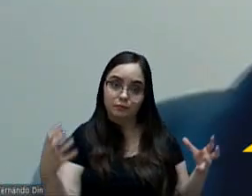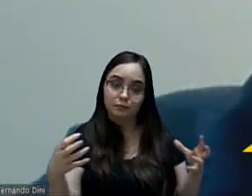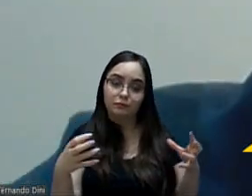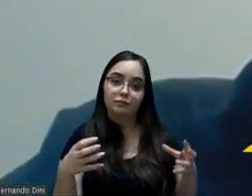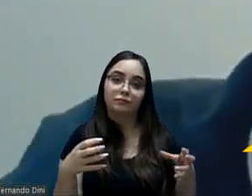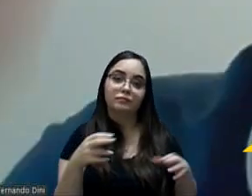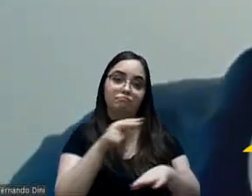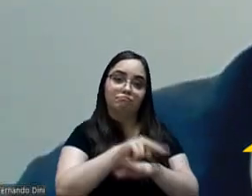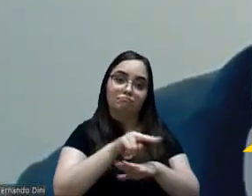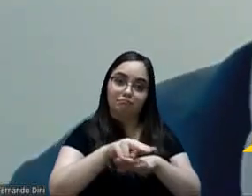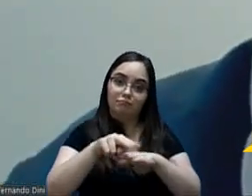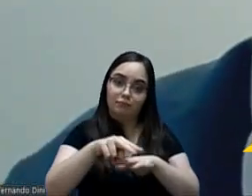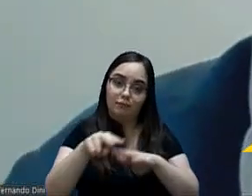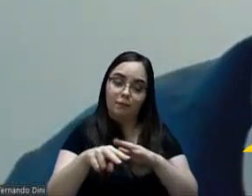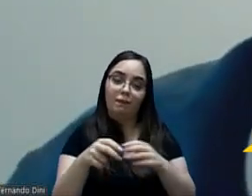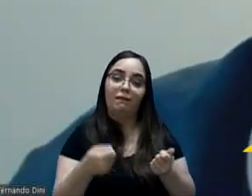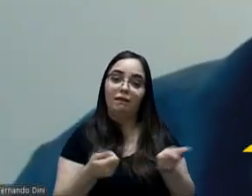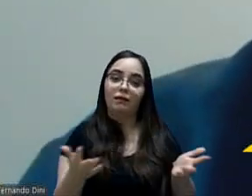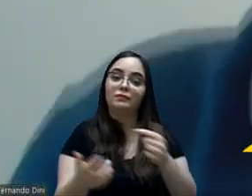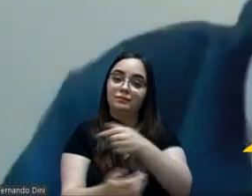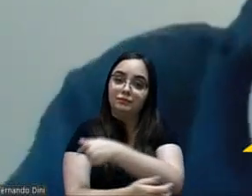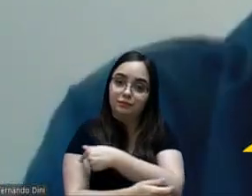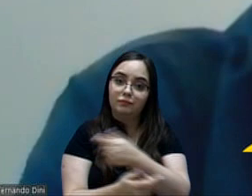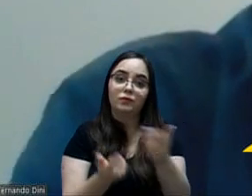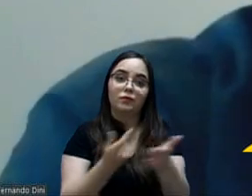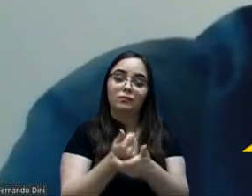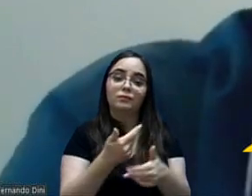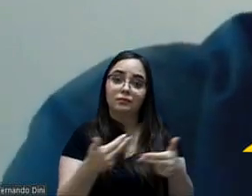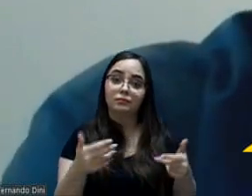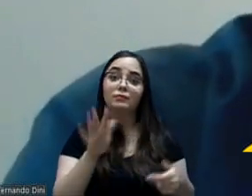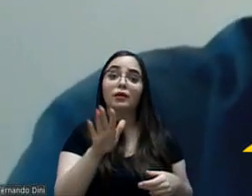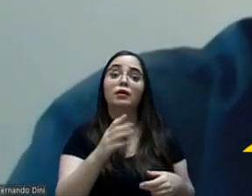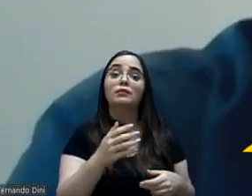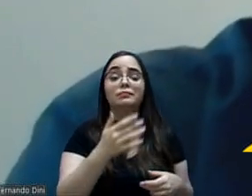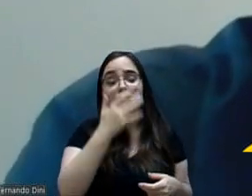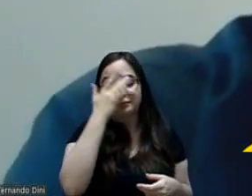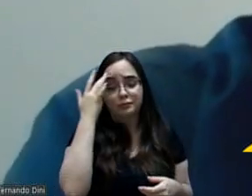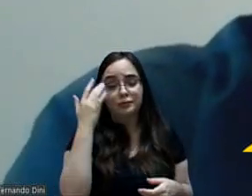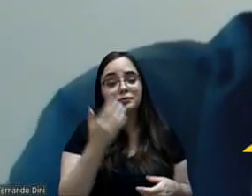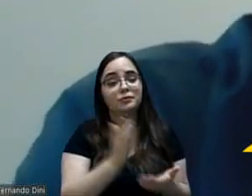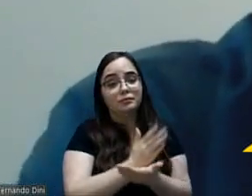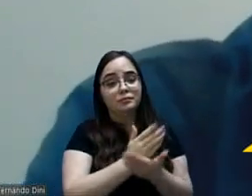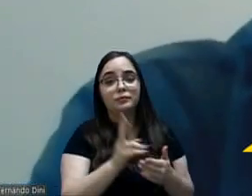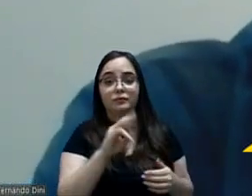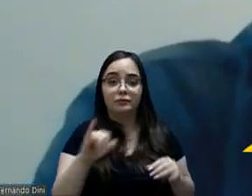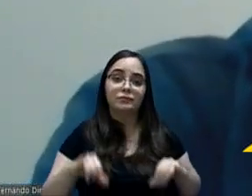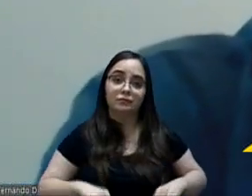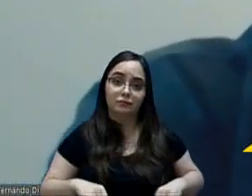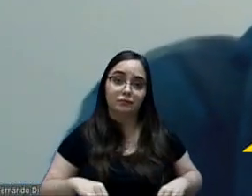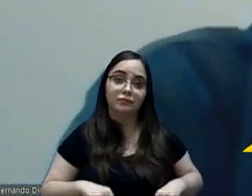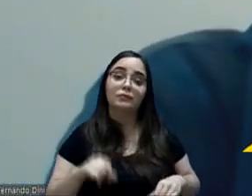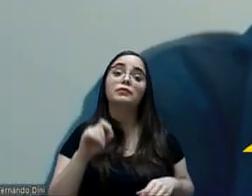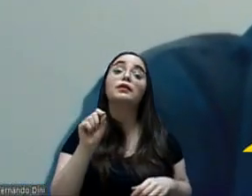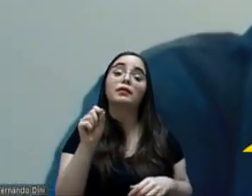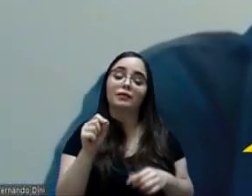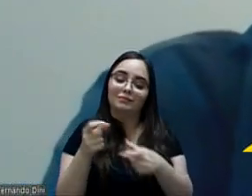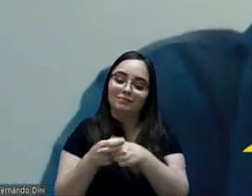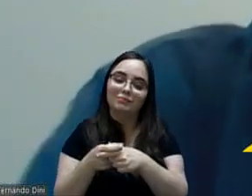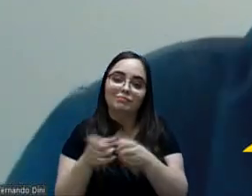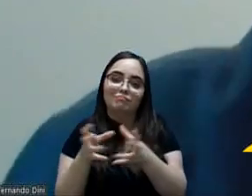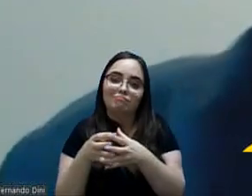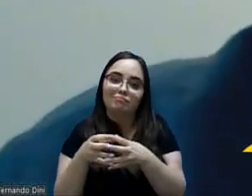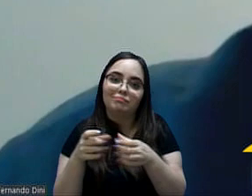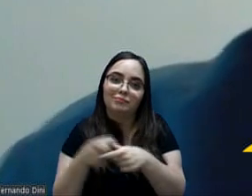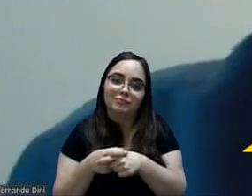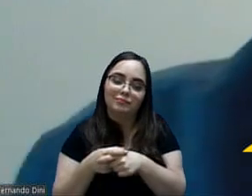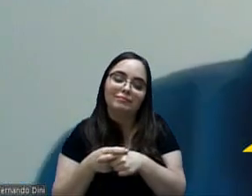comprando insumos, gastando em vacina, mas alguém vai pagar por isto. E são as entidades, sim. E